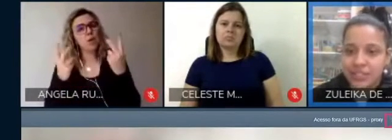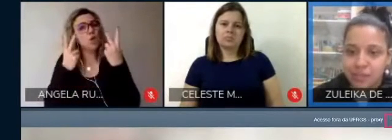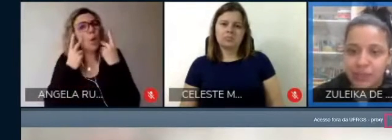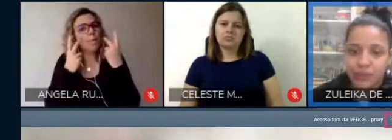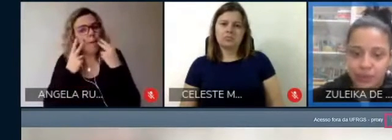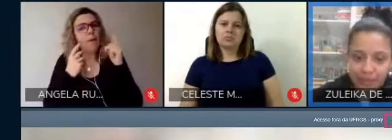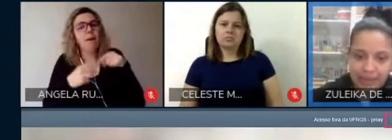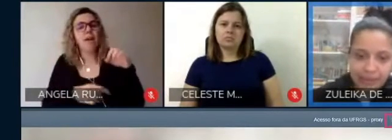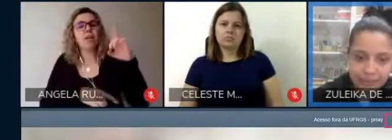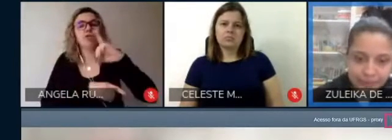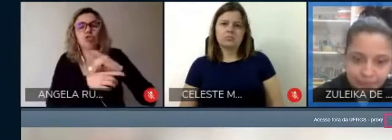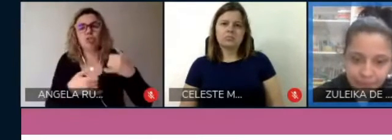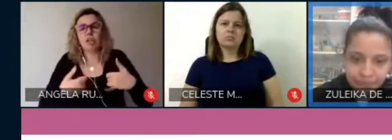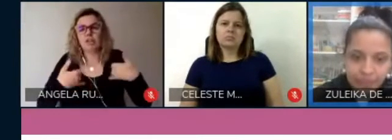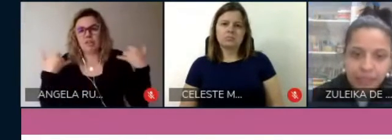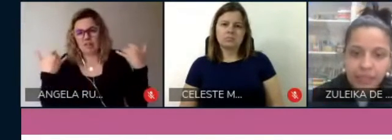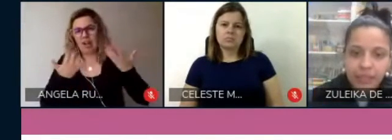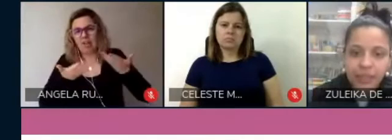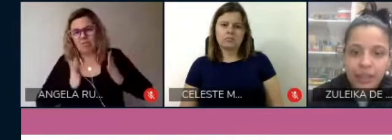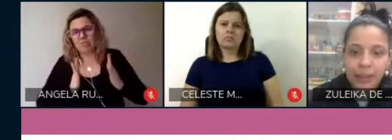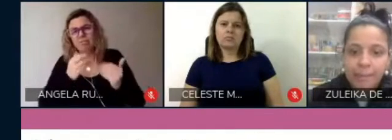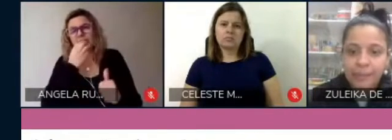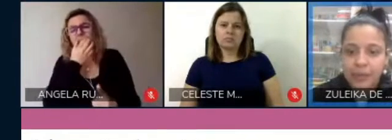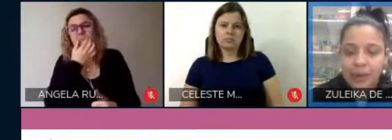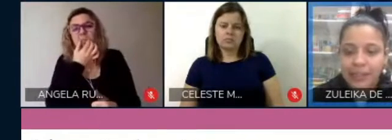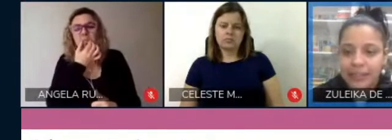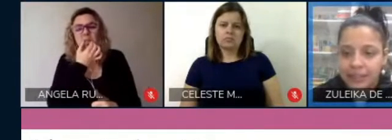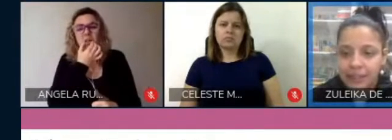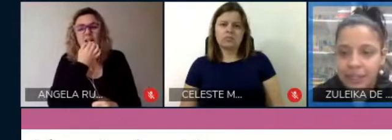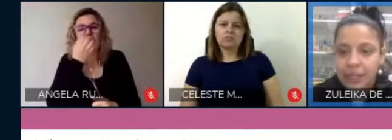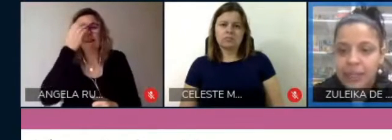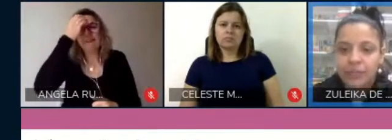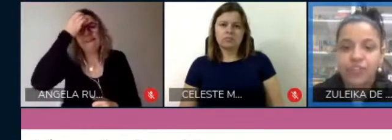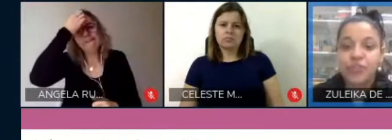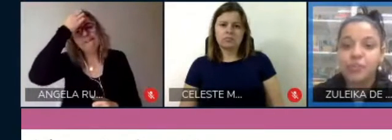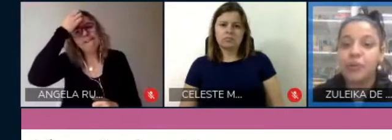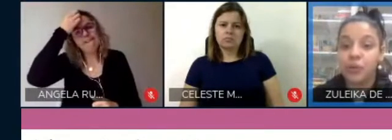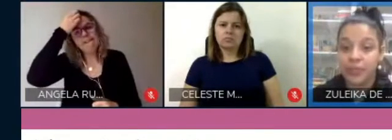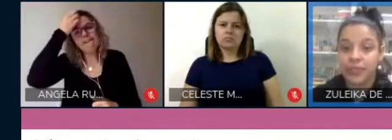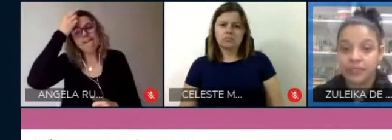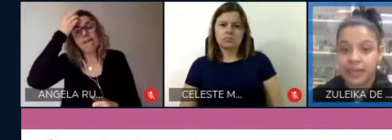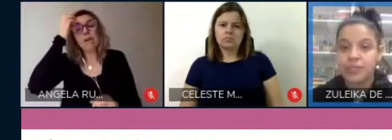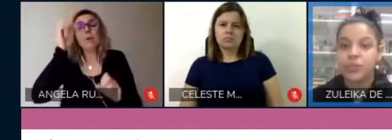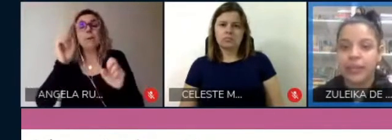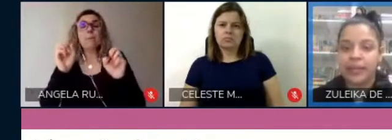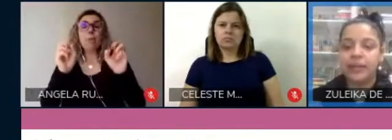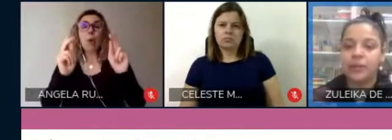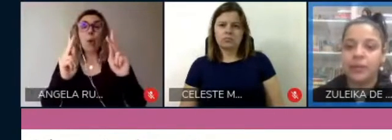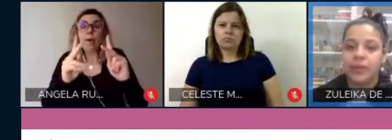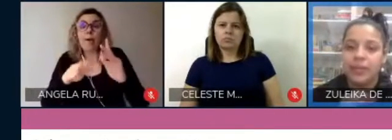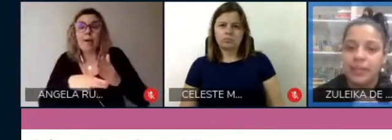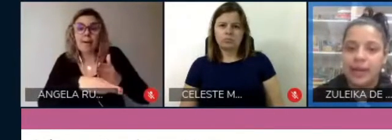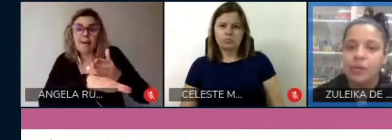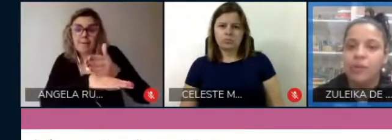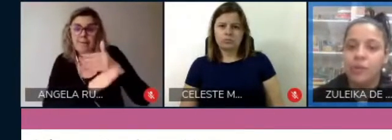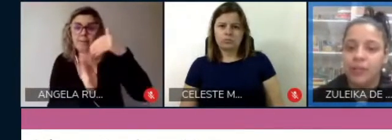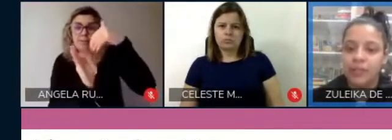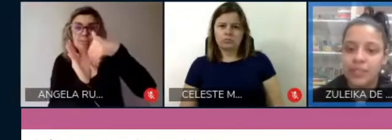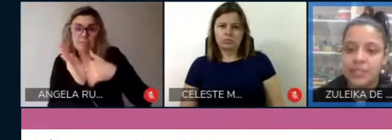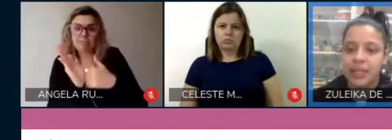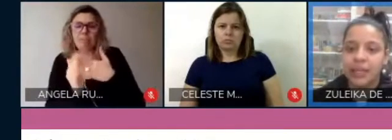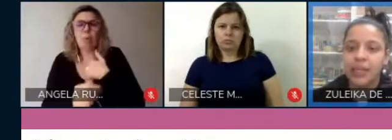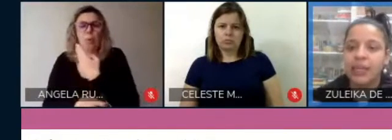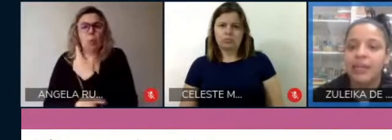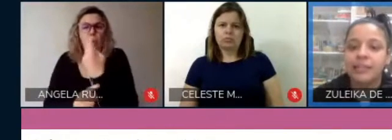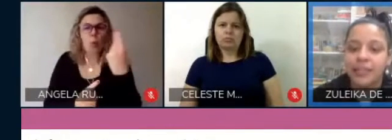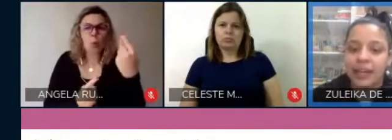a data de nascimento, tá? Então, aqui, fiz o meu login, tá? Zuleika, coloquei lá o meu